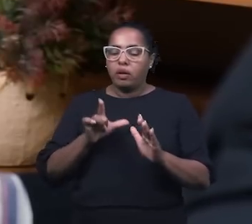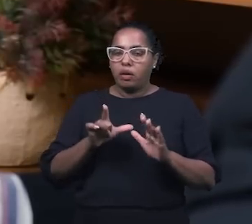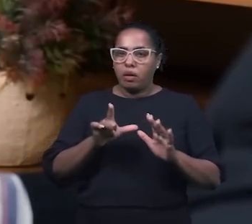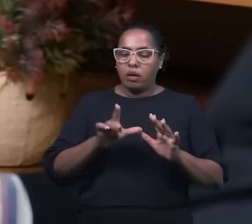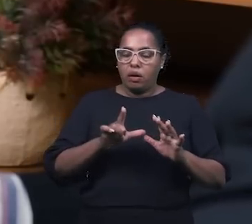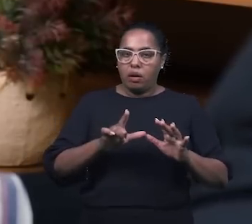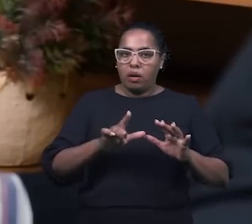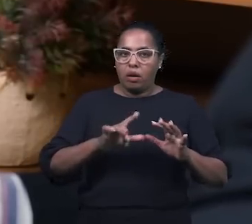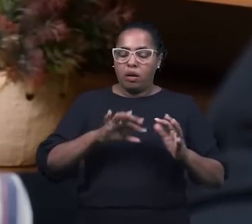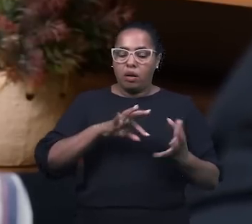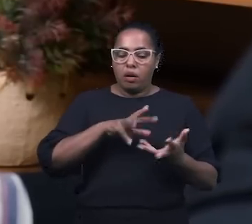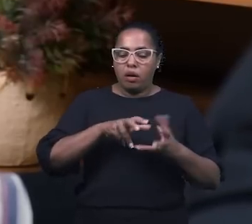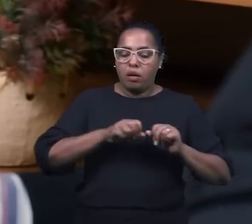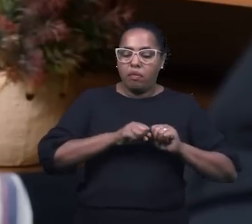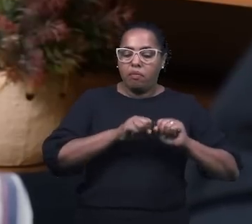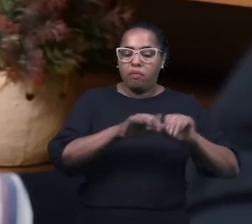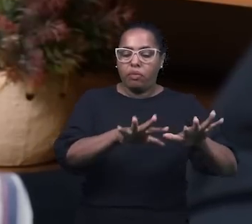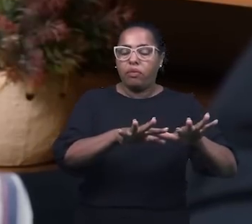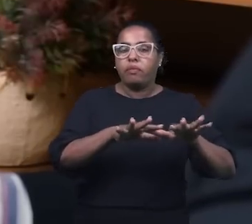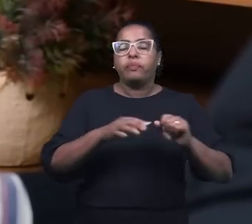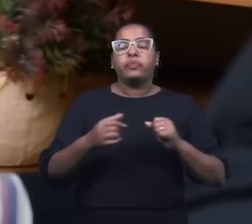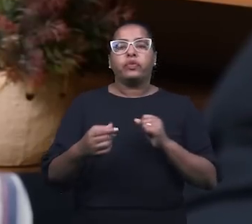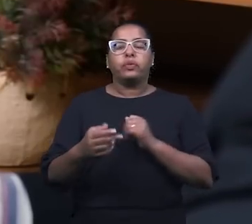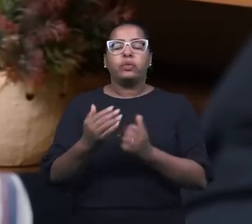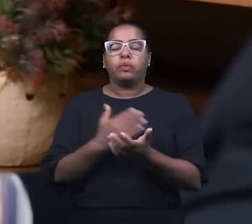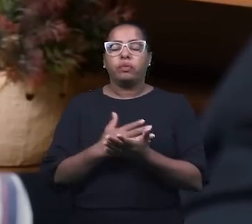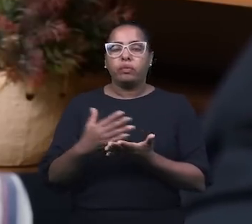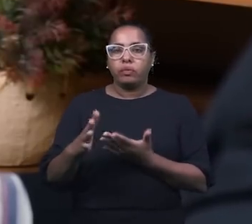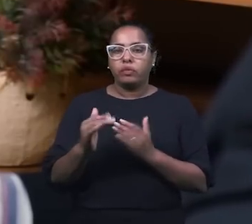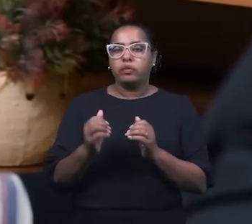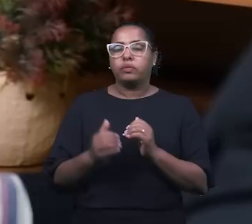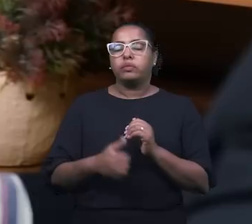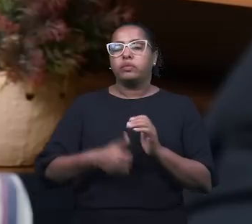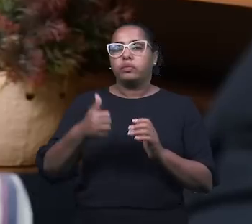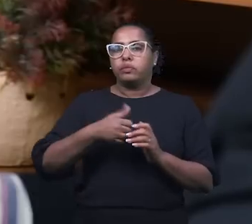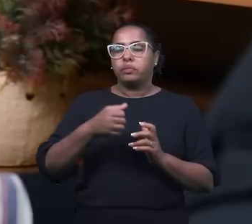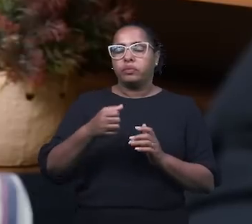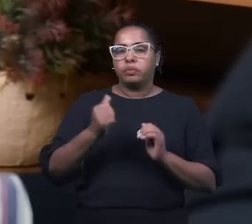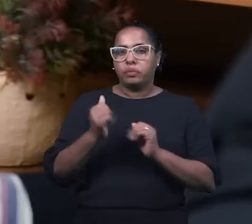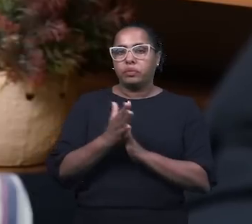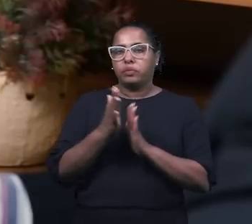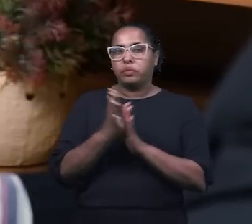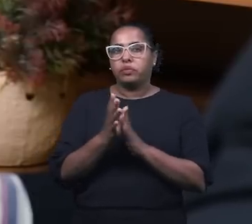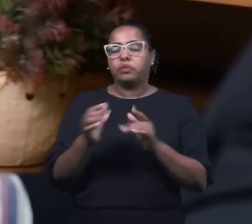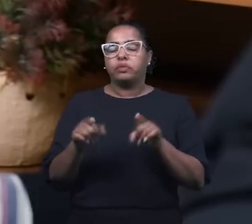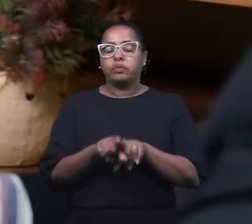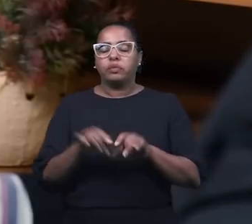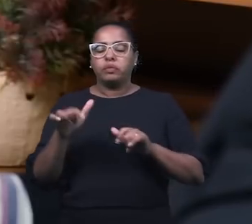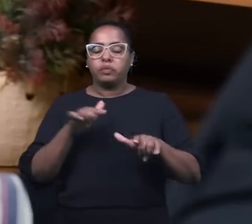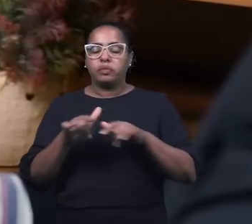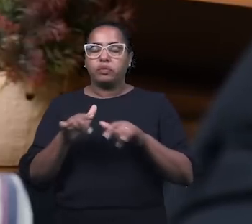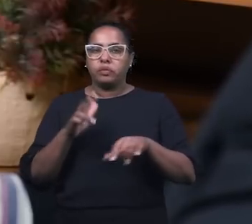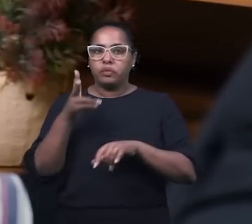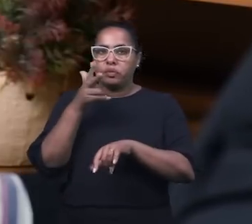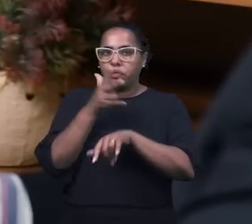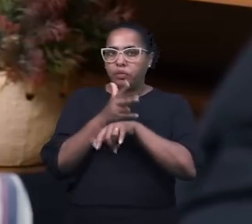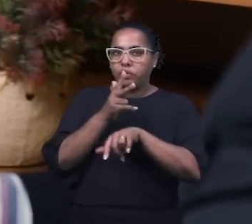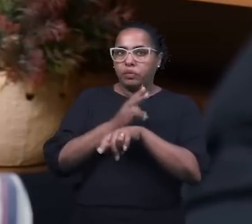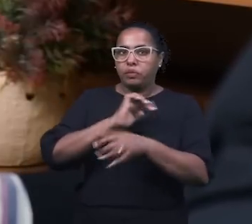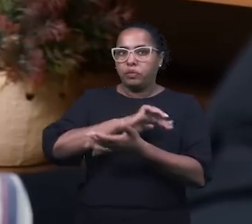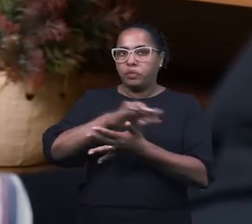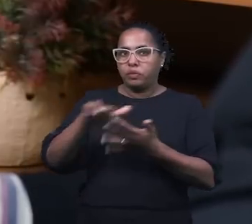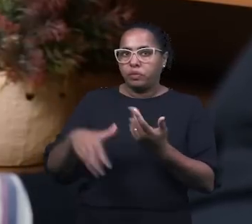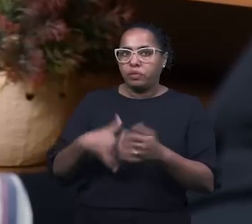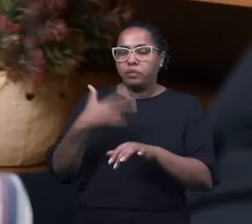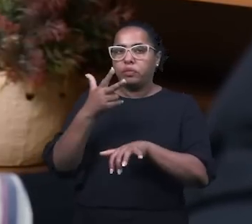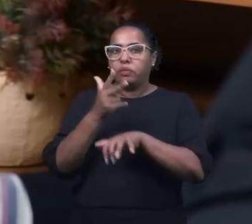Nós começamos a gravar os primeiros louvores e começamos também a fazer o trabalho de vídeos, de lyrics vídeos,